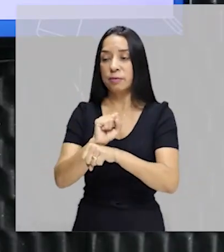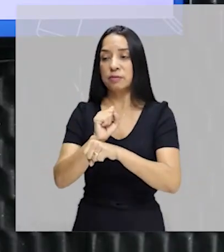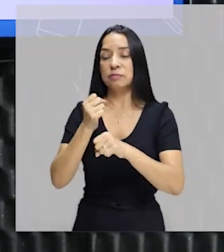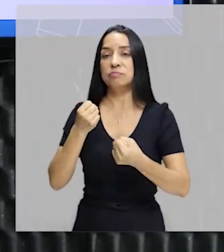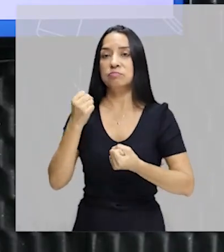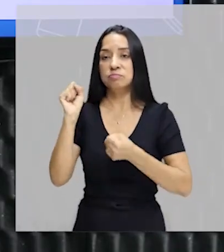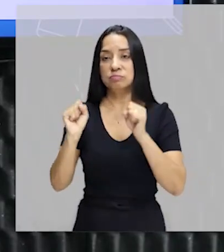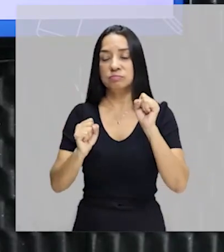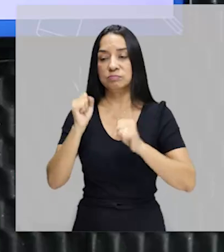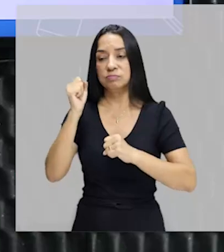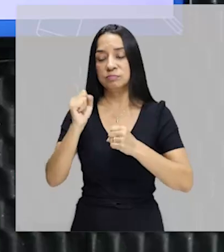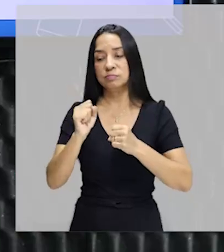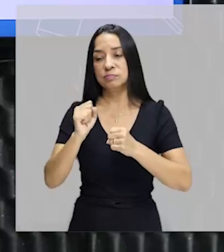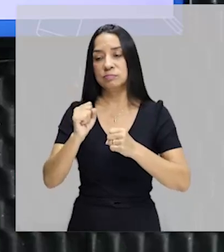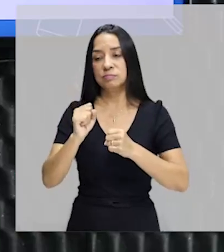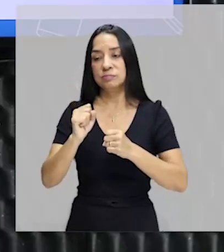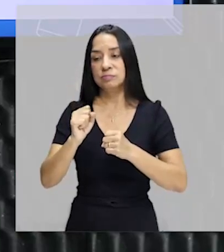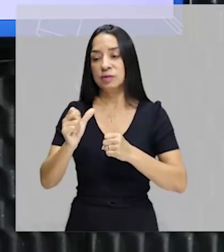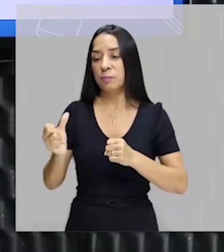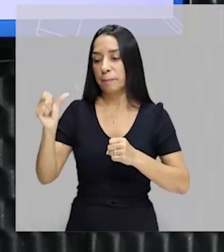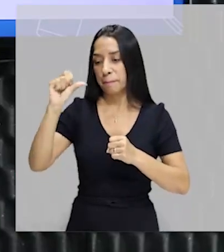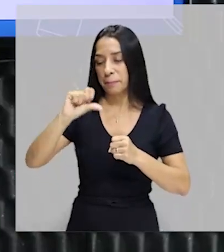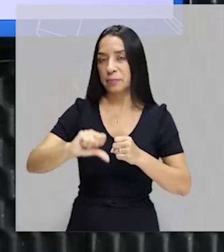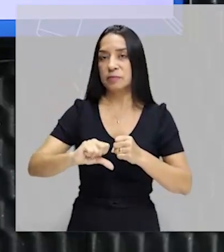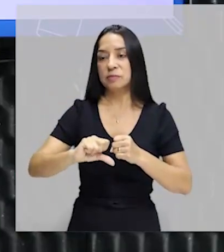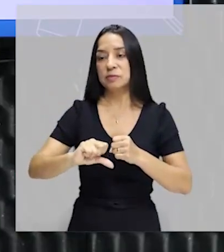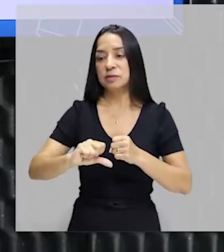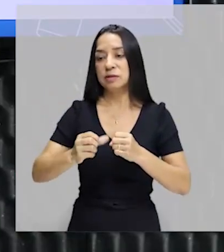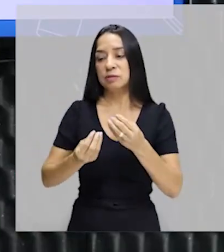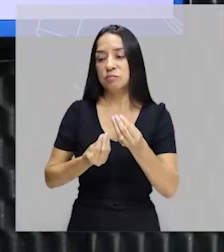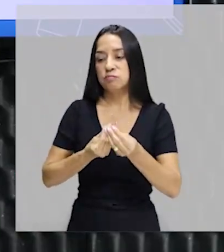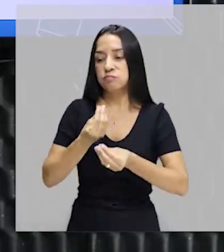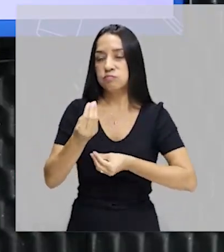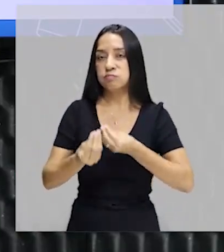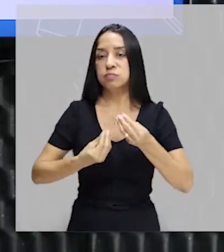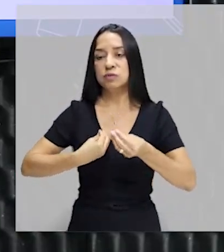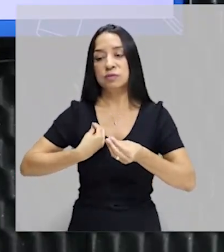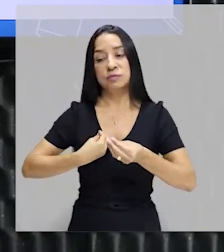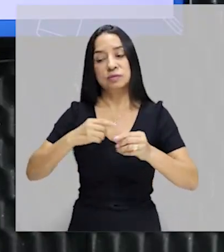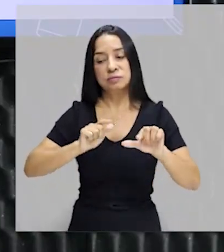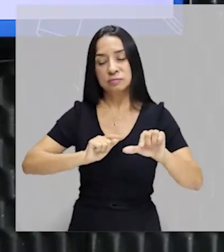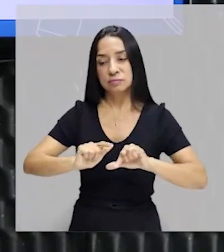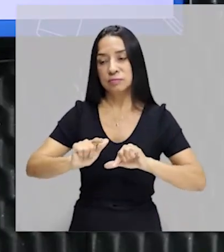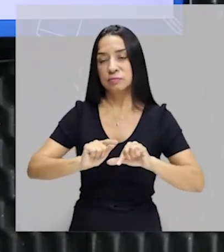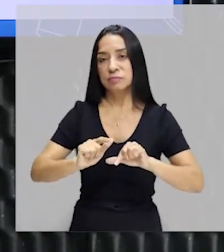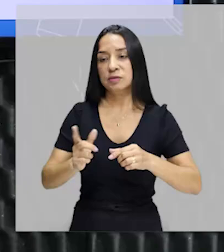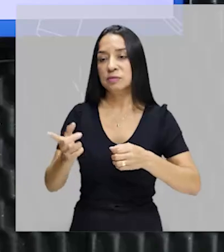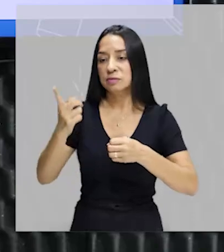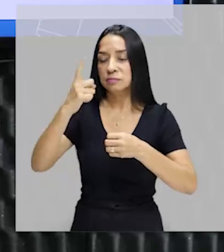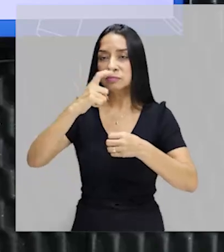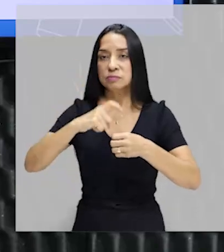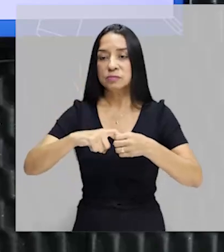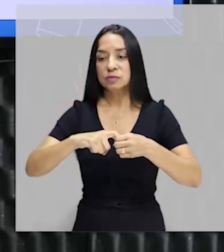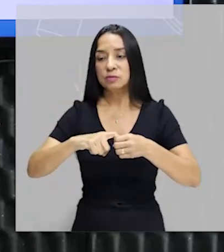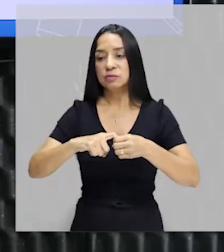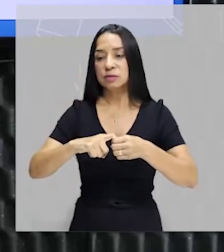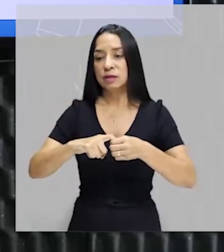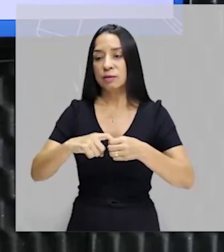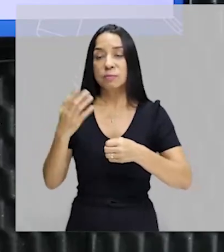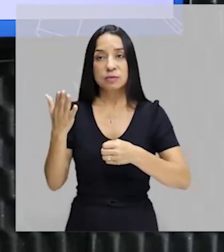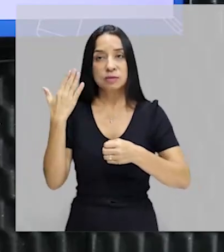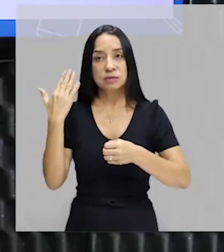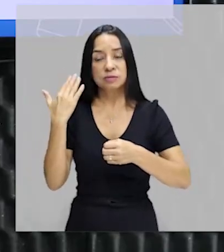industrialização que precarizava as suas condições de vida e trabalho e voltar para a velha